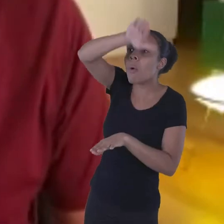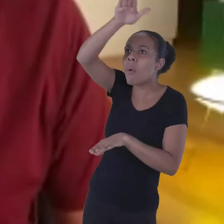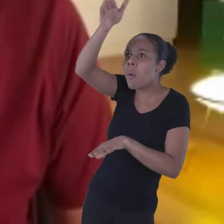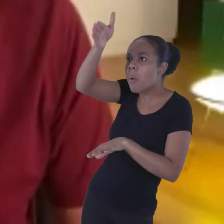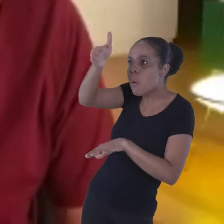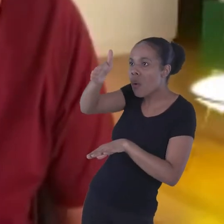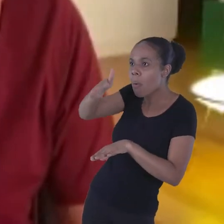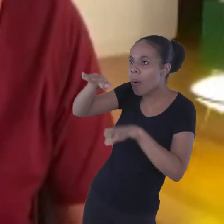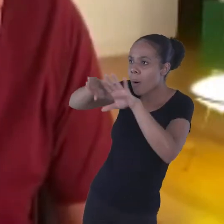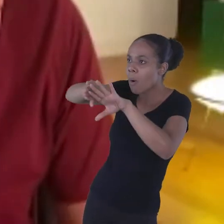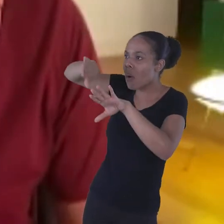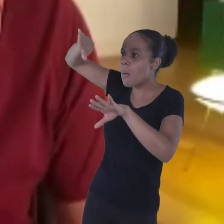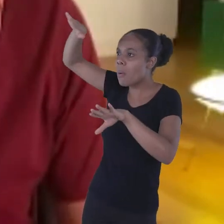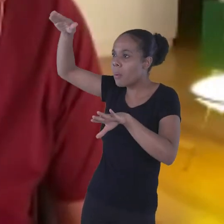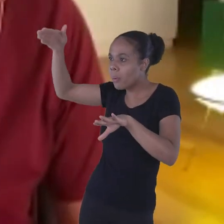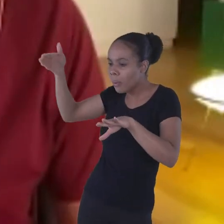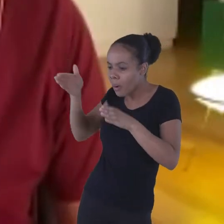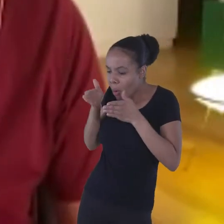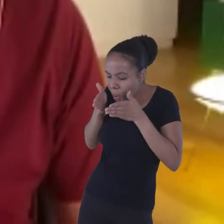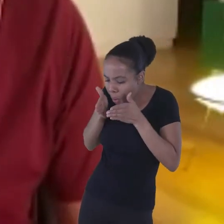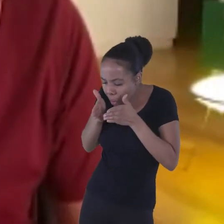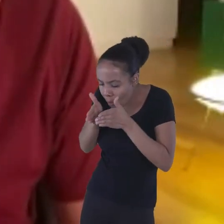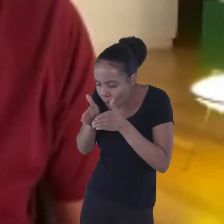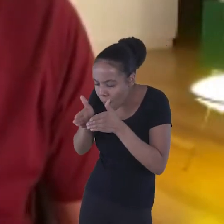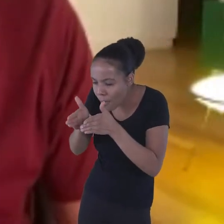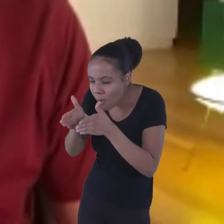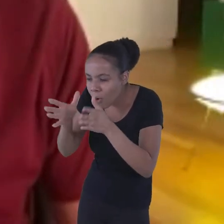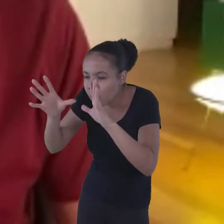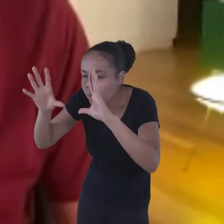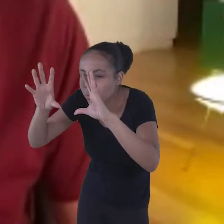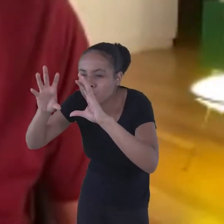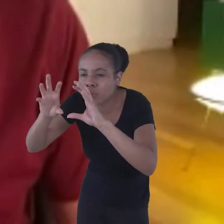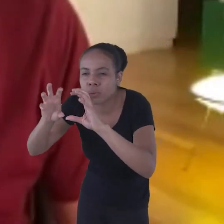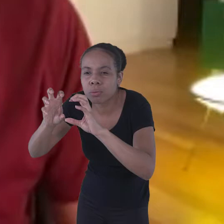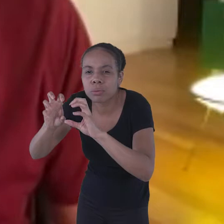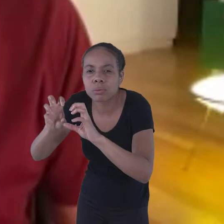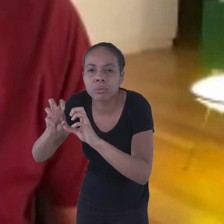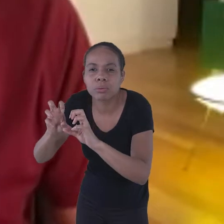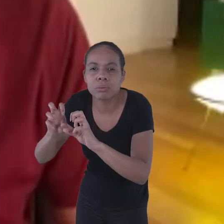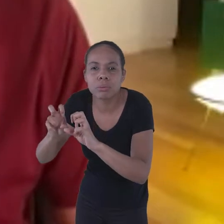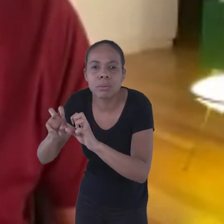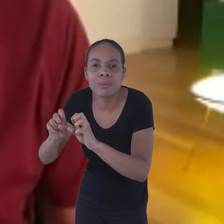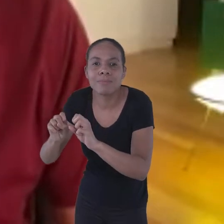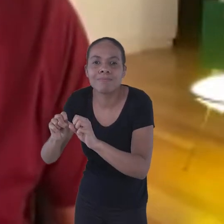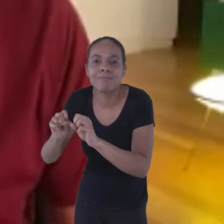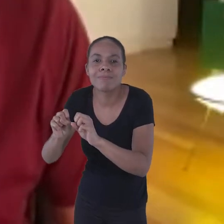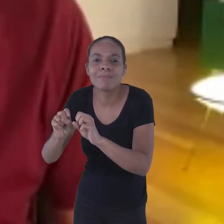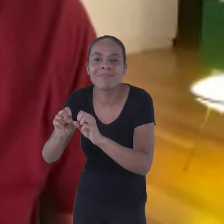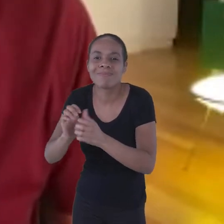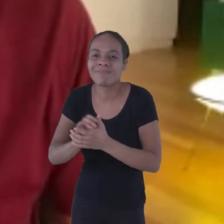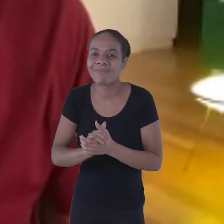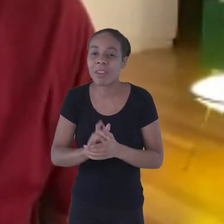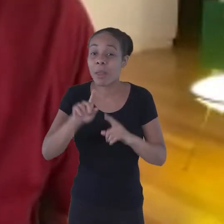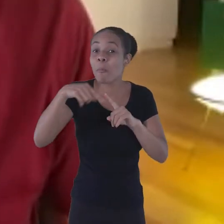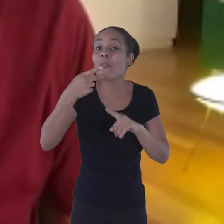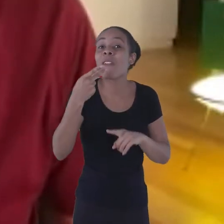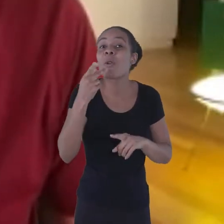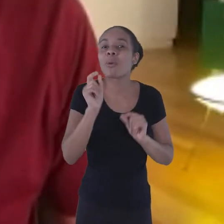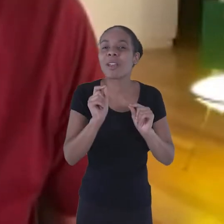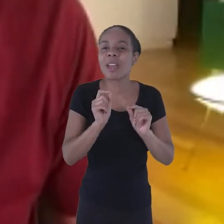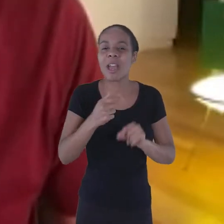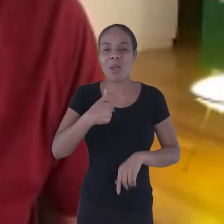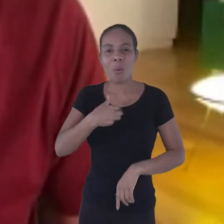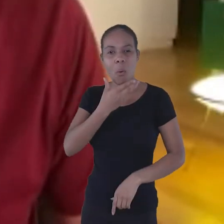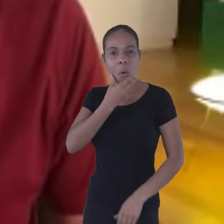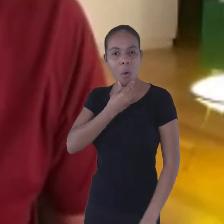vales de solidão. Depois ele diz assim, sou homem, menina moça, e ainda serei virgem